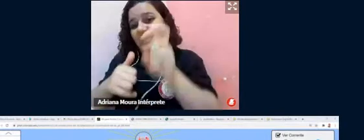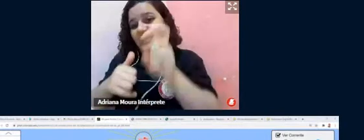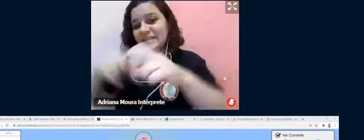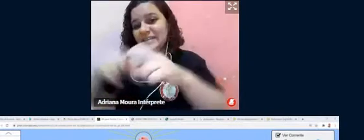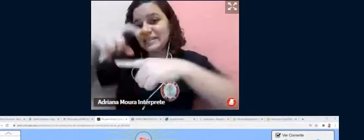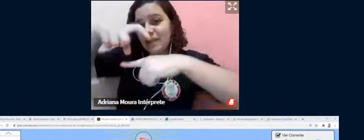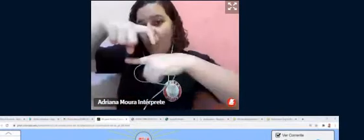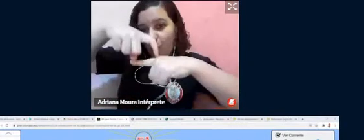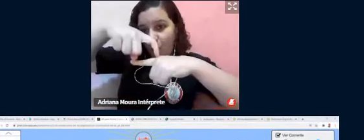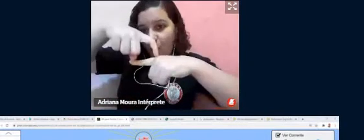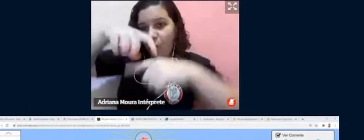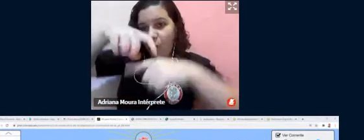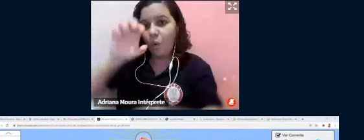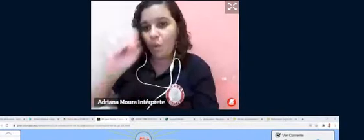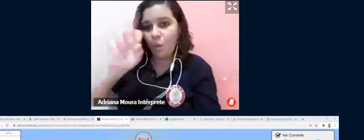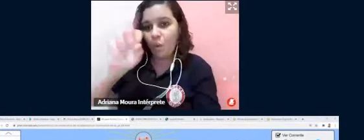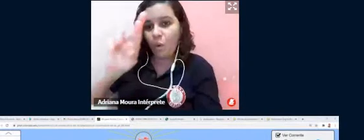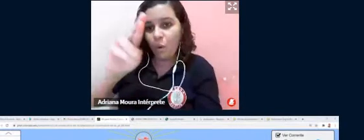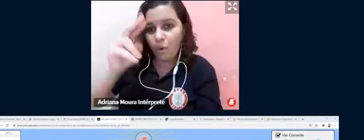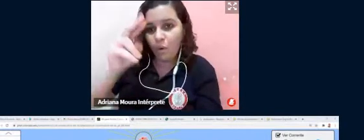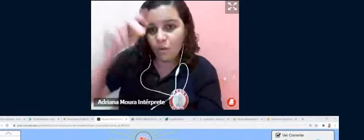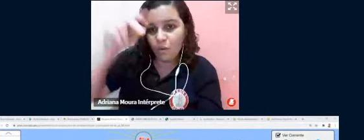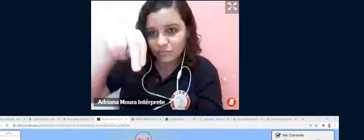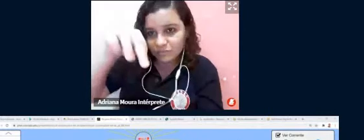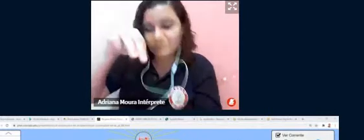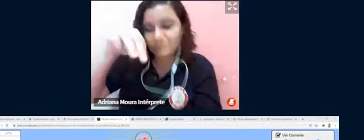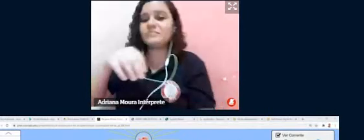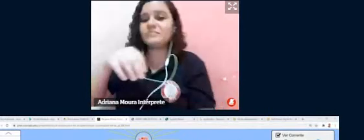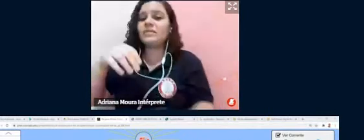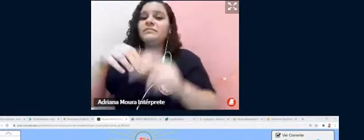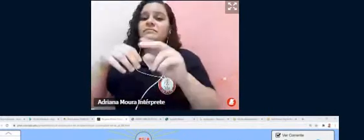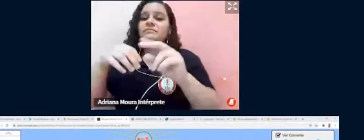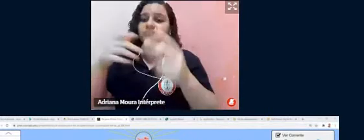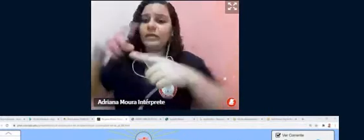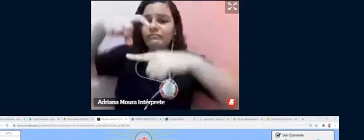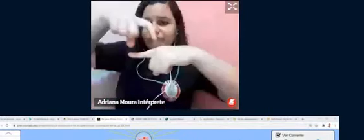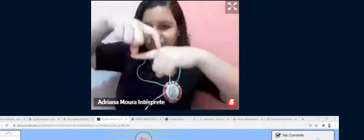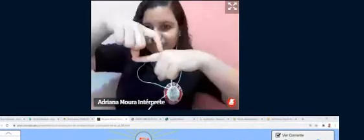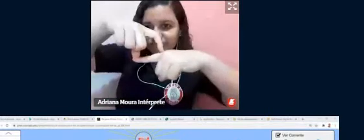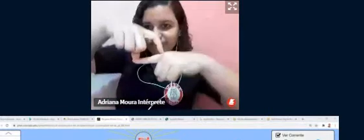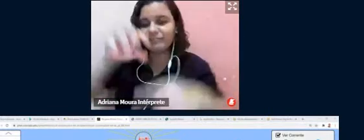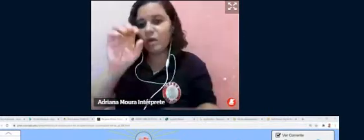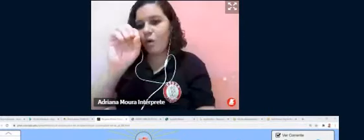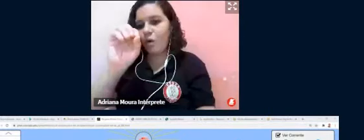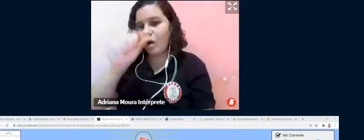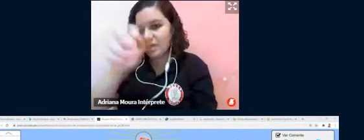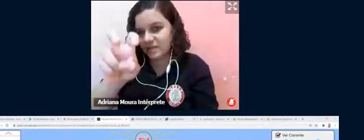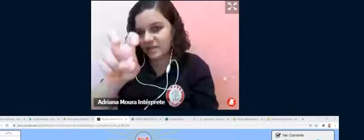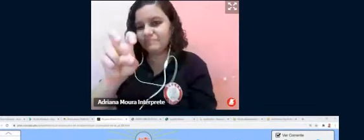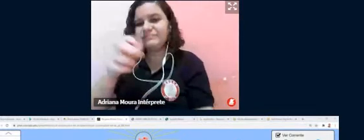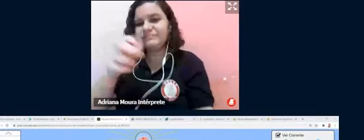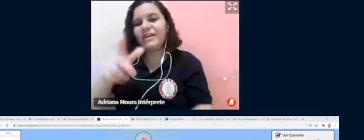eu tenho uma resistência total de 15 ohms. Ohm é essa letra grega com